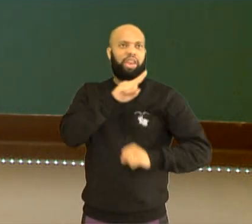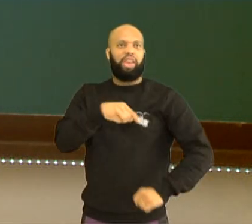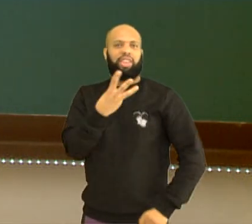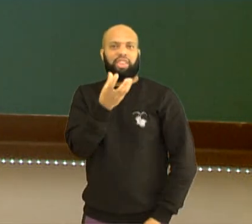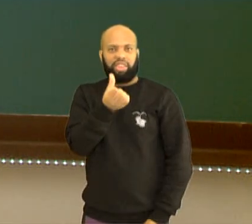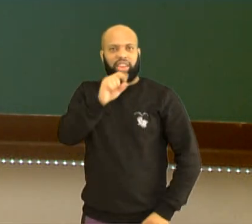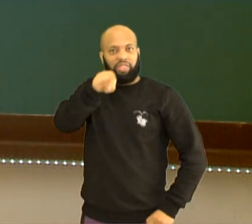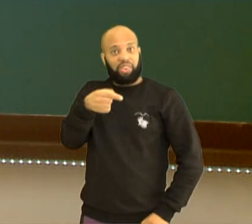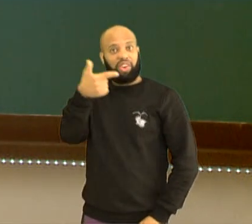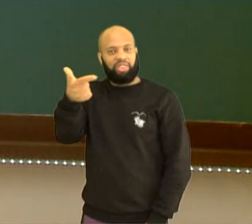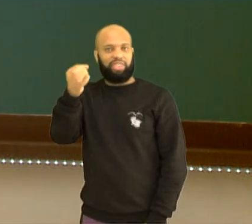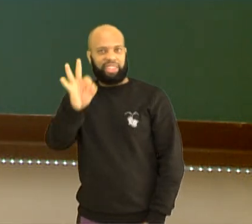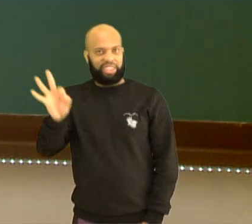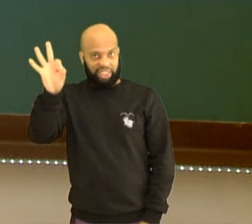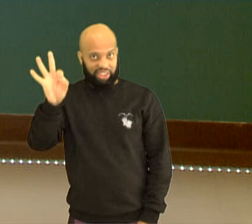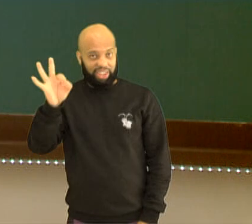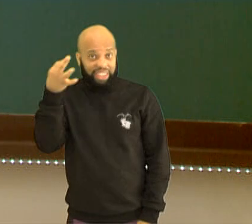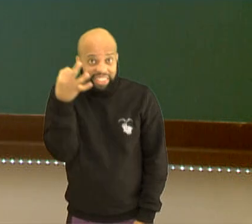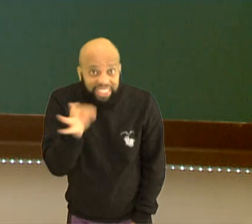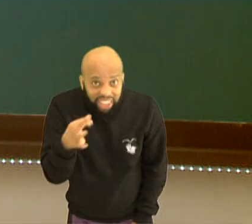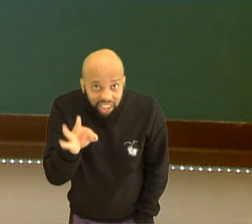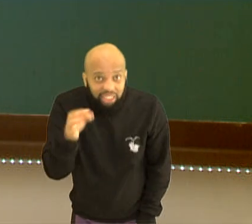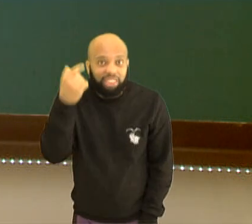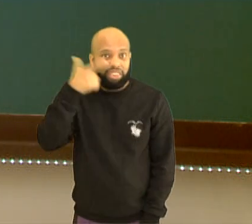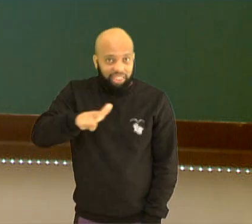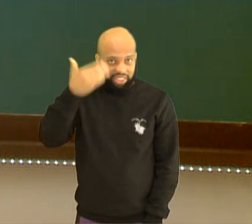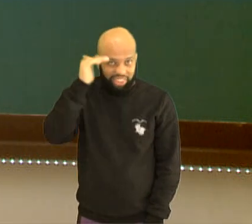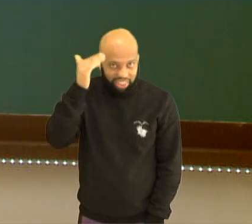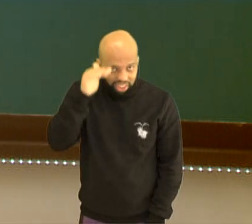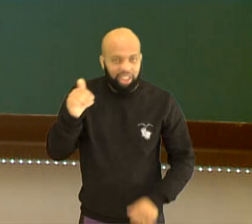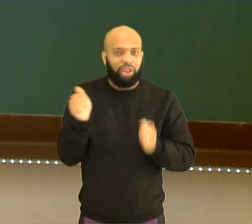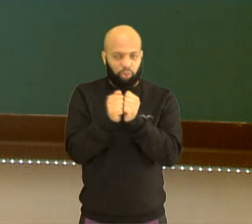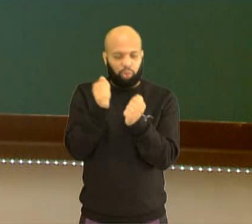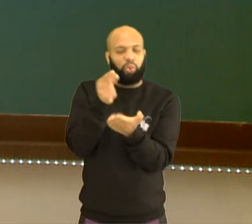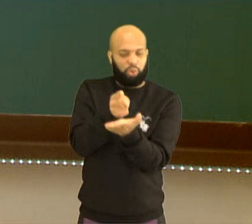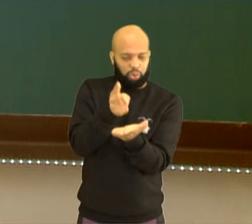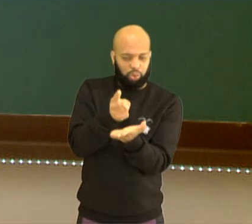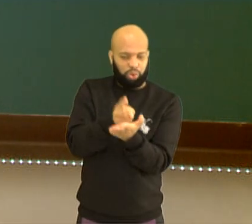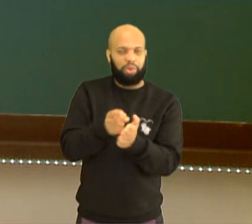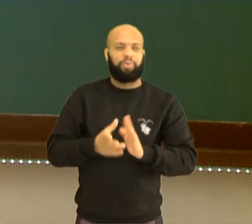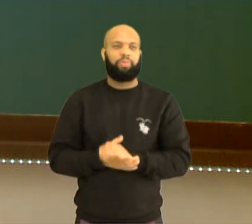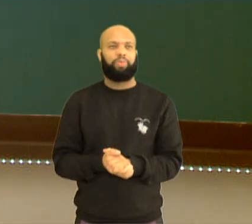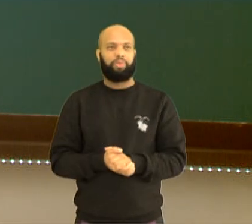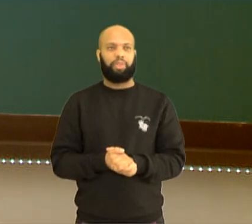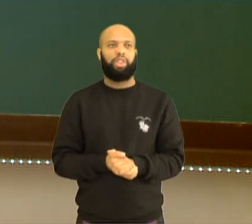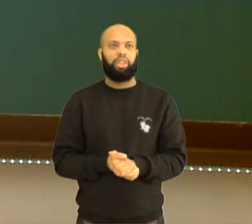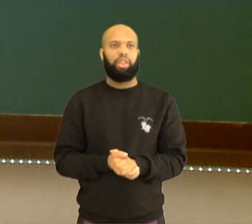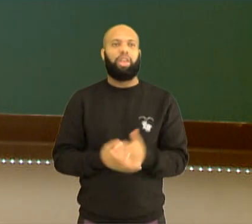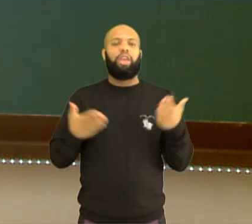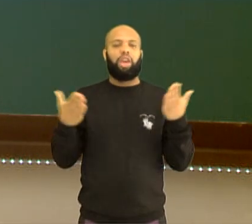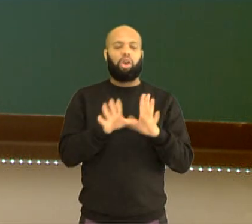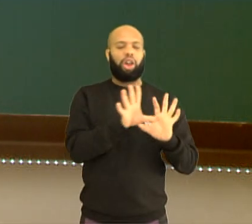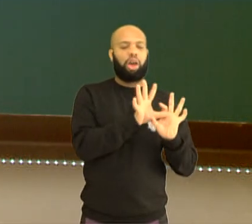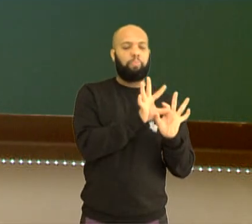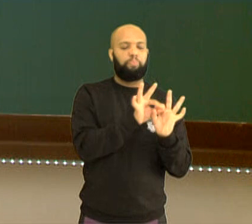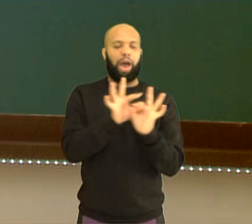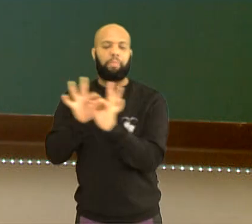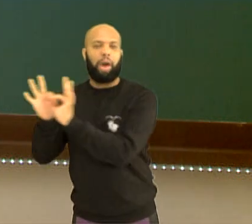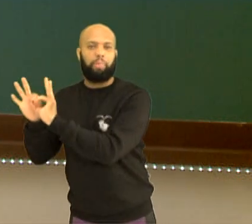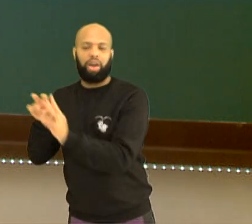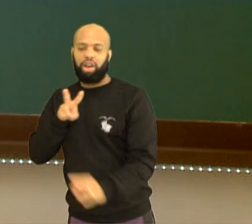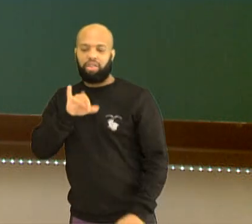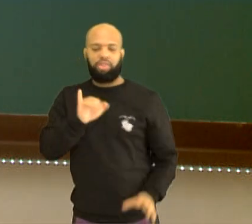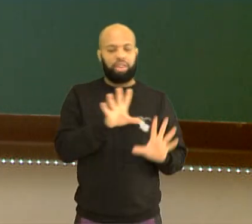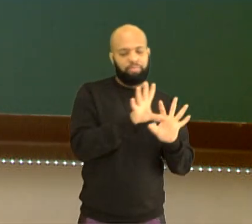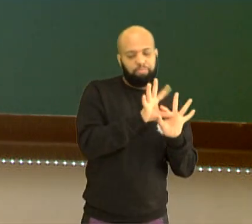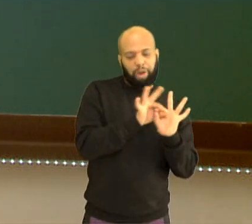36,2 graus, tá bom? Belezinha? Vamos continuar aqui com a prof, então? Bora lá, então. Contextualizando. Vamos contextualizar